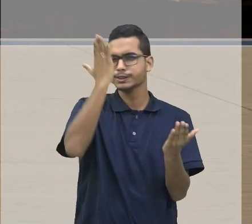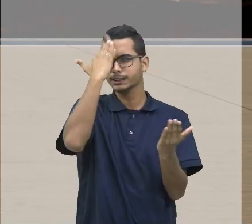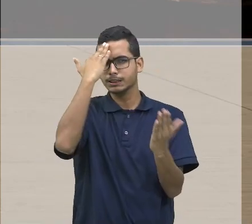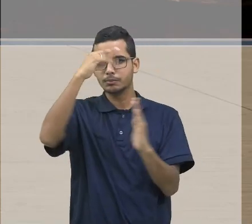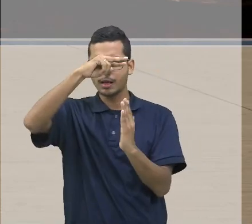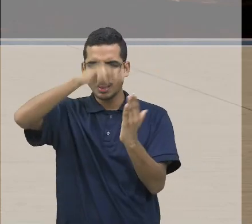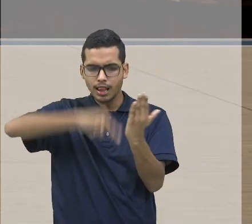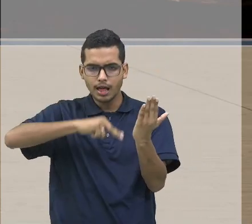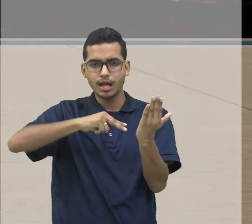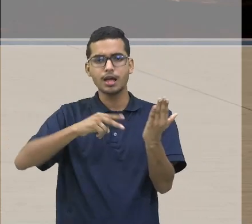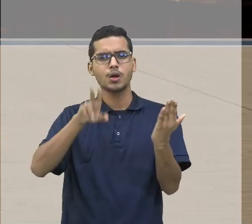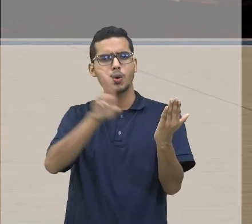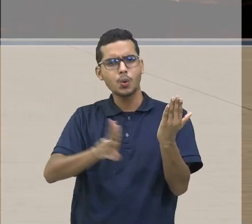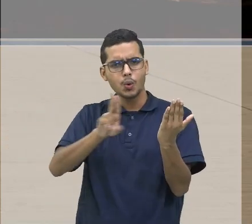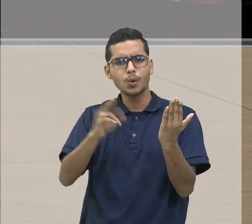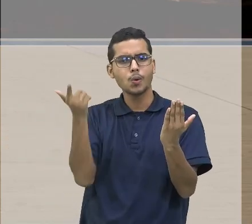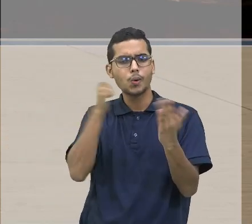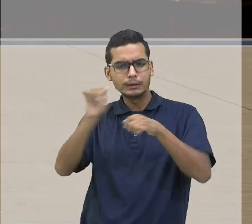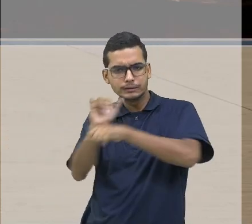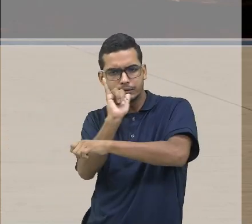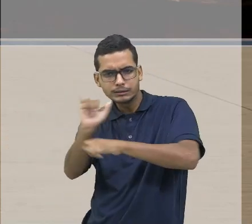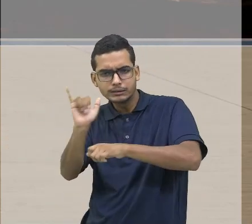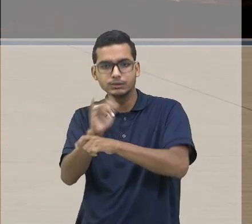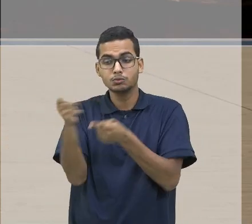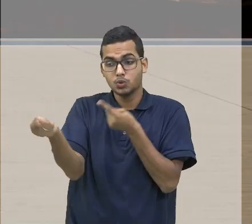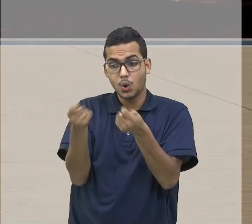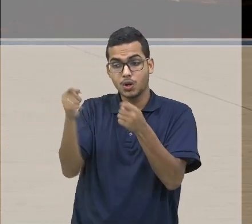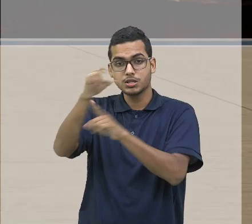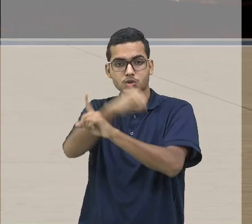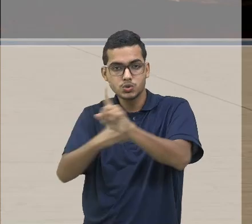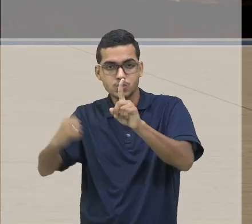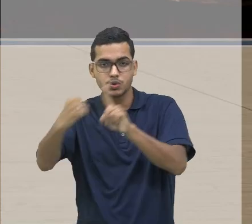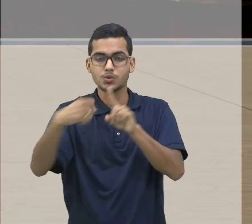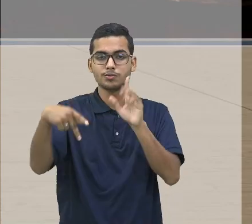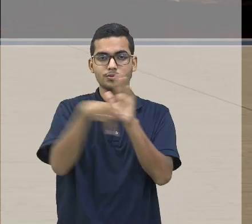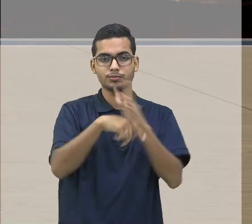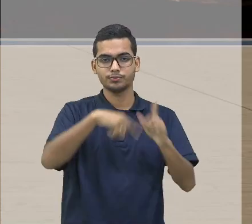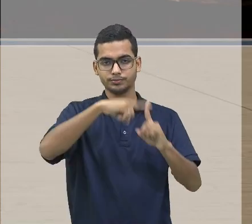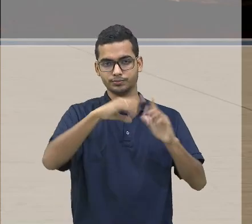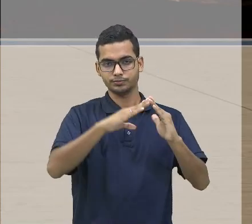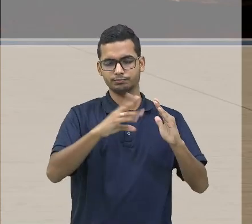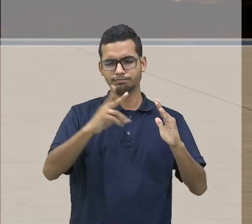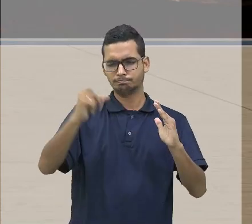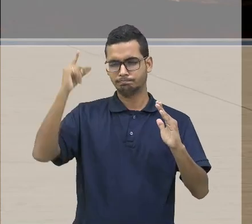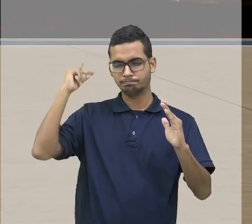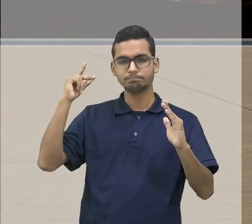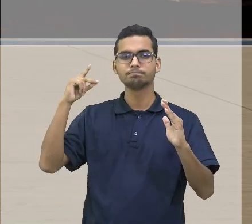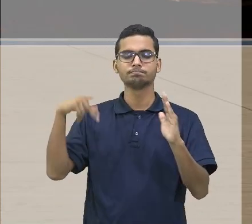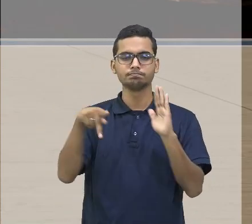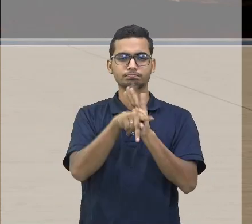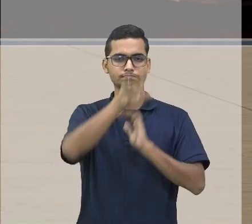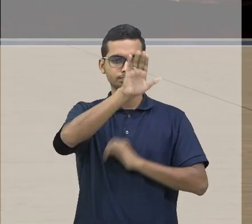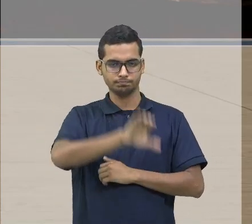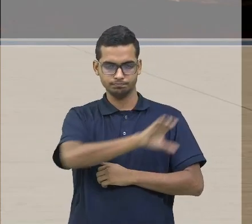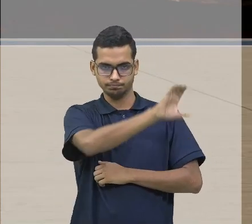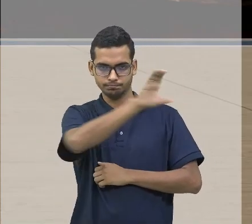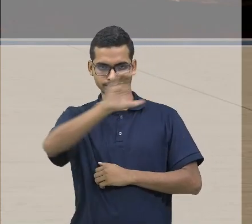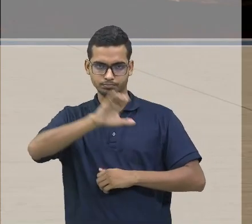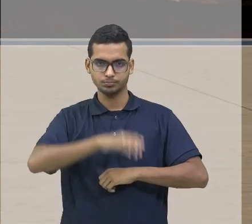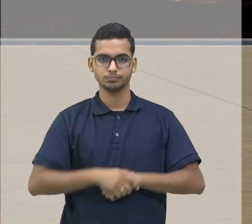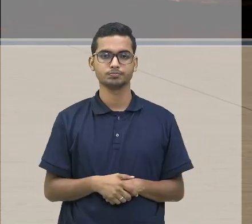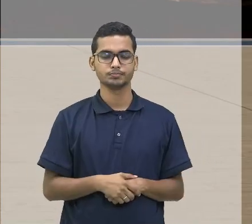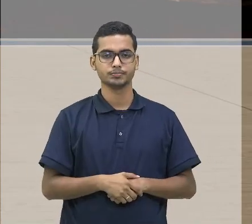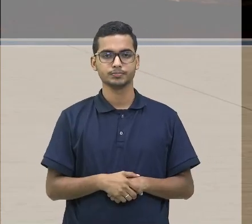era utilizado também como forma de controle social pela igreja naquele momento, ok? O que mais que nós vamos ter de característica